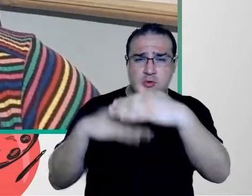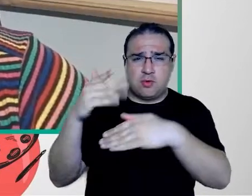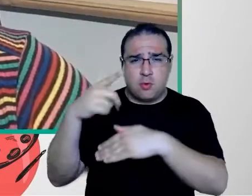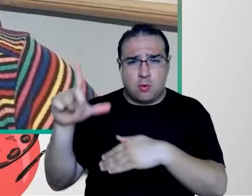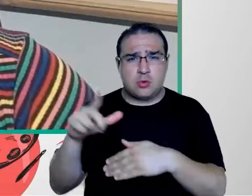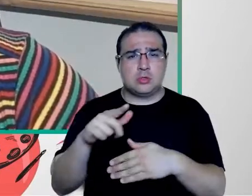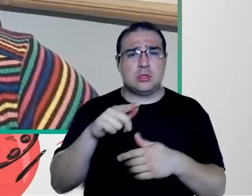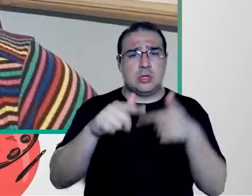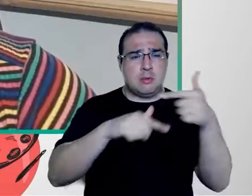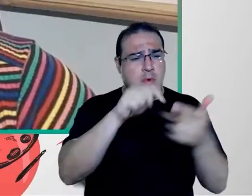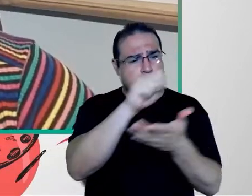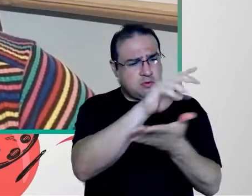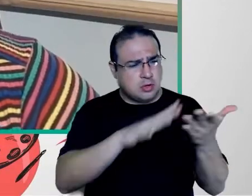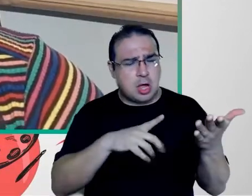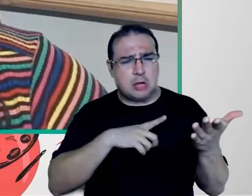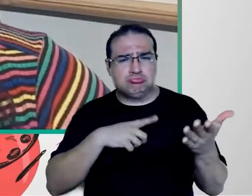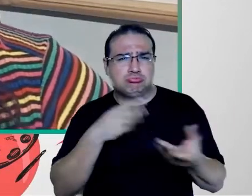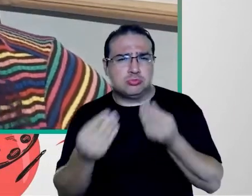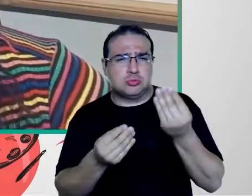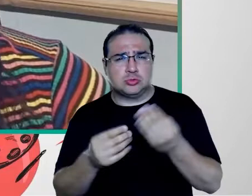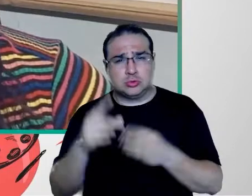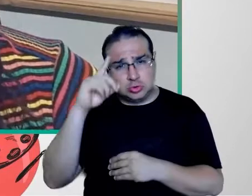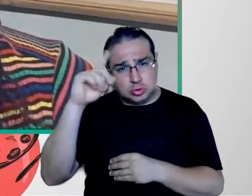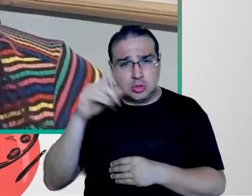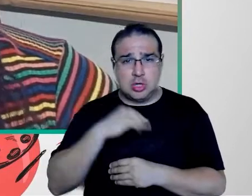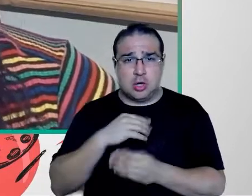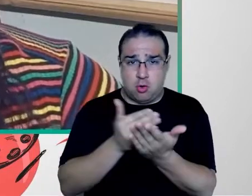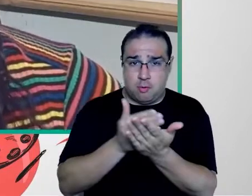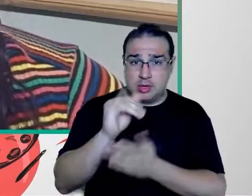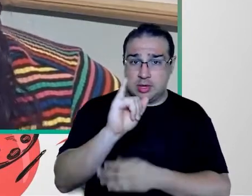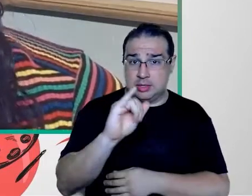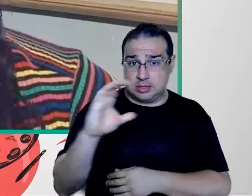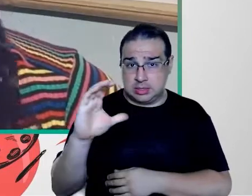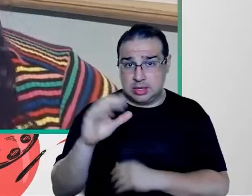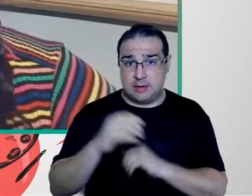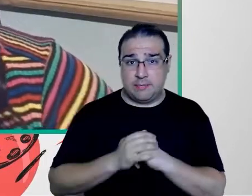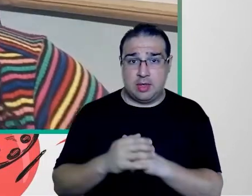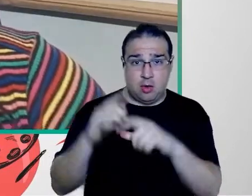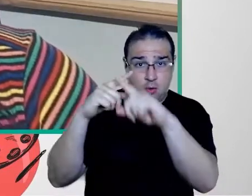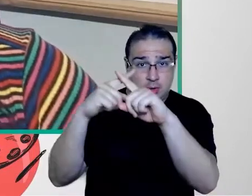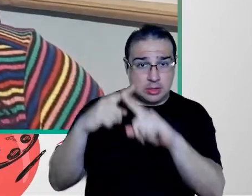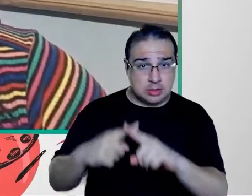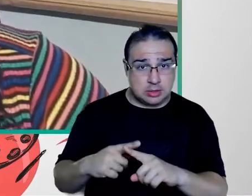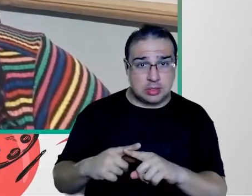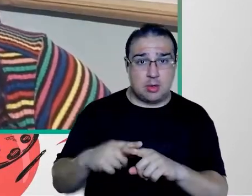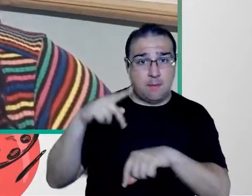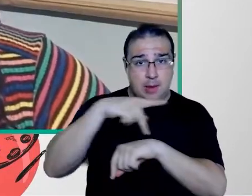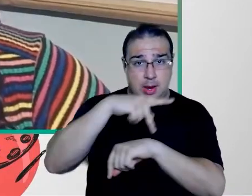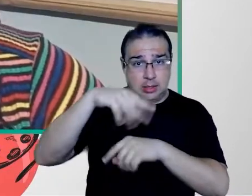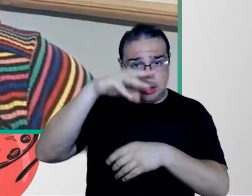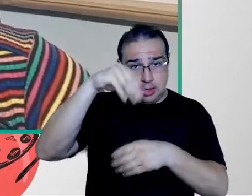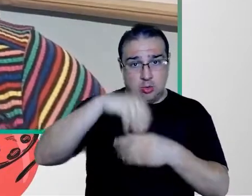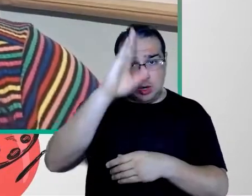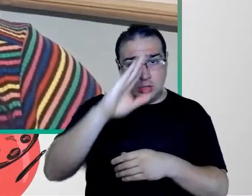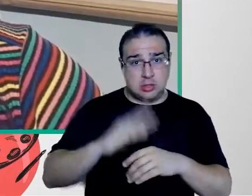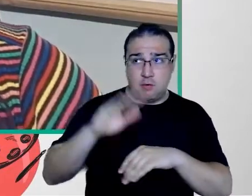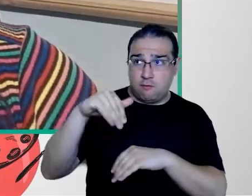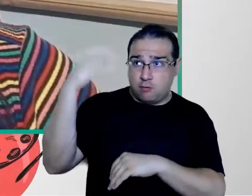desenvolver outras atividades ao longo do dia, como, por exemplo, iniciação científica, competições nacionais e